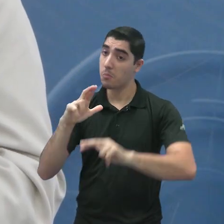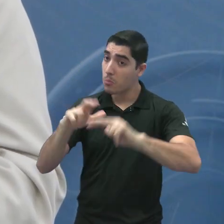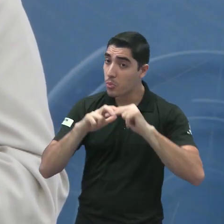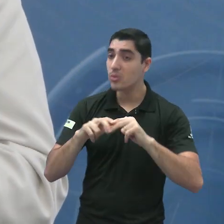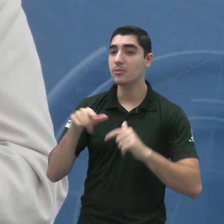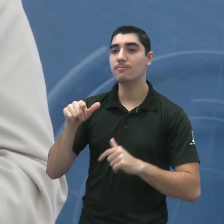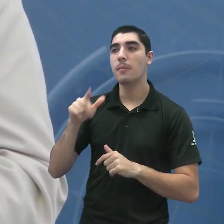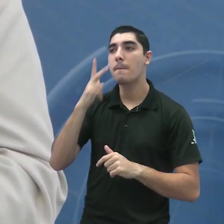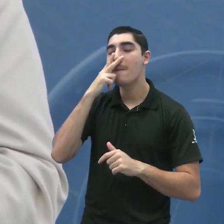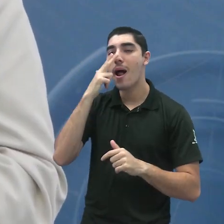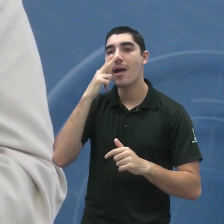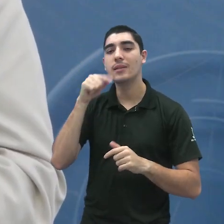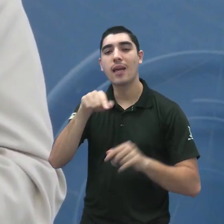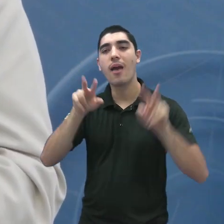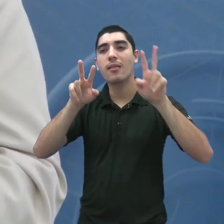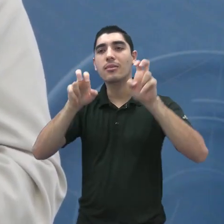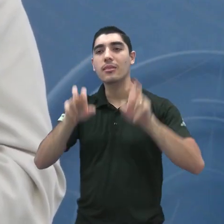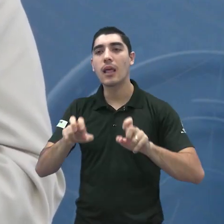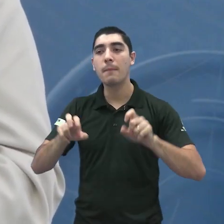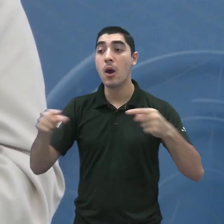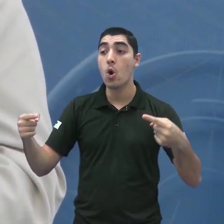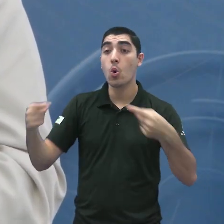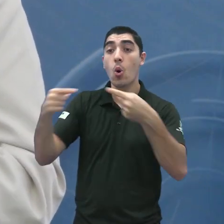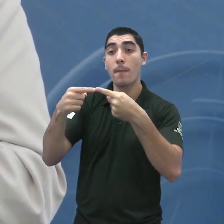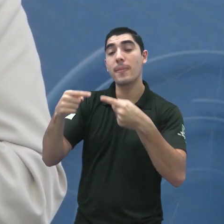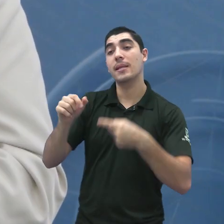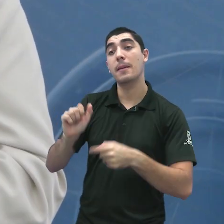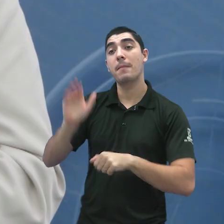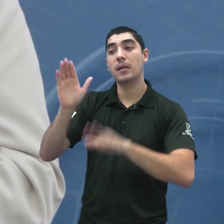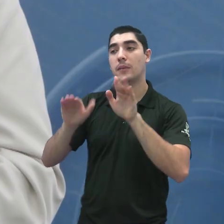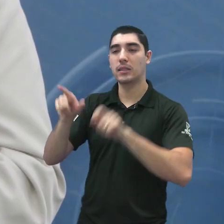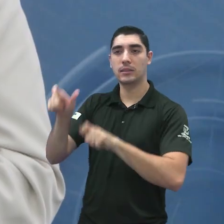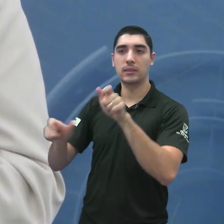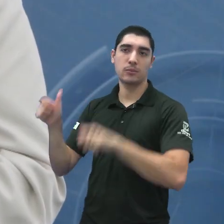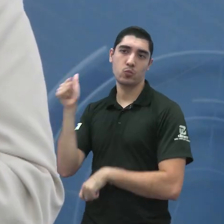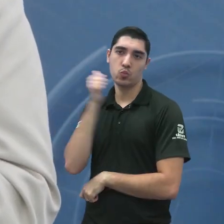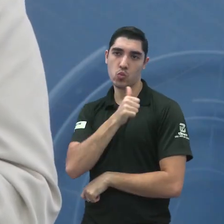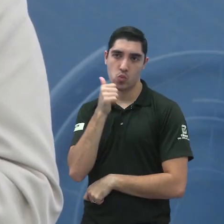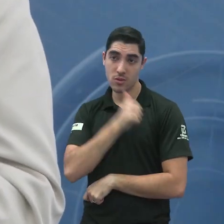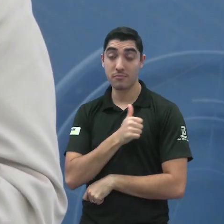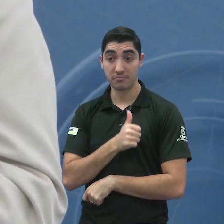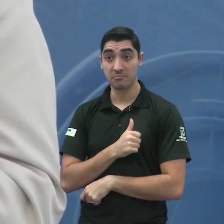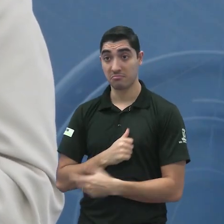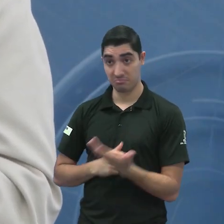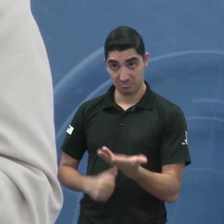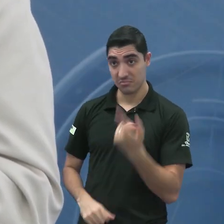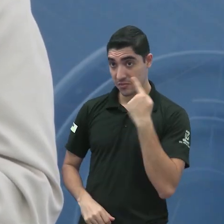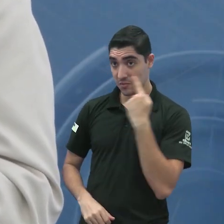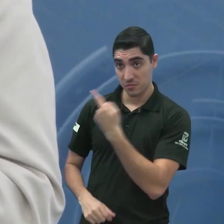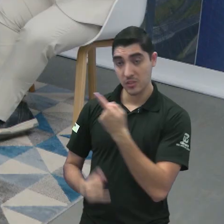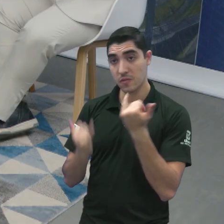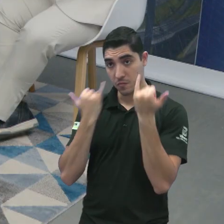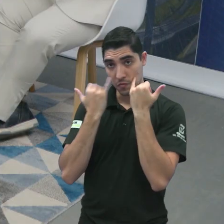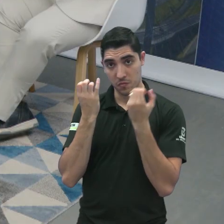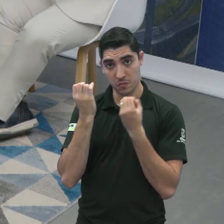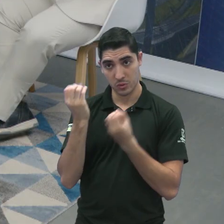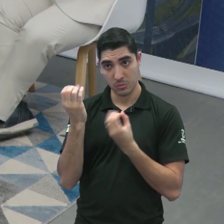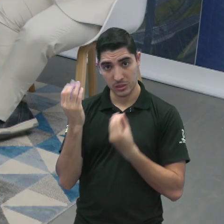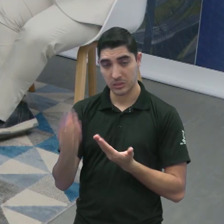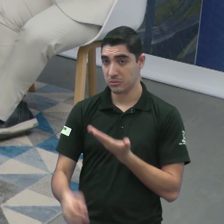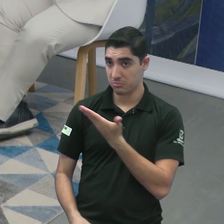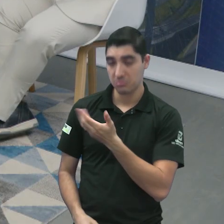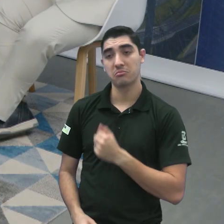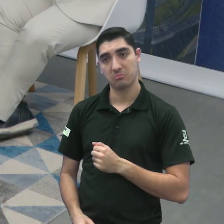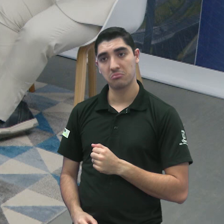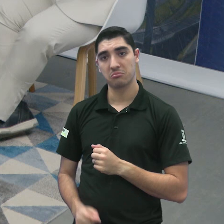temas que impactam a vida das próprias mulheres, né? Olha só esses dados, então, que a gente está mostrando aqui